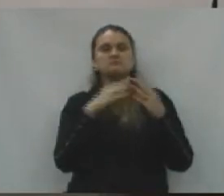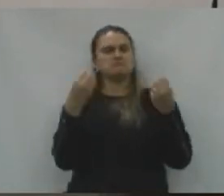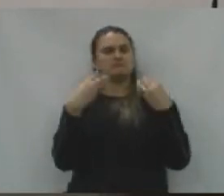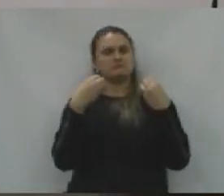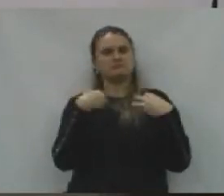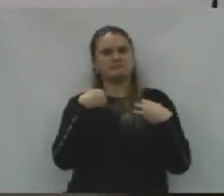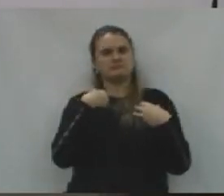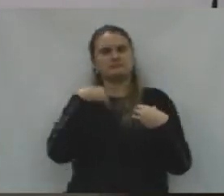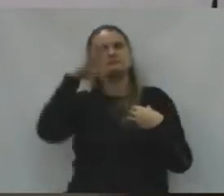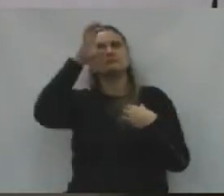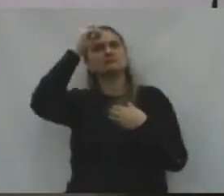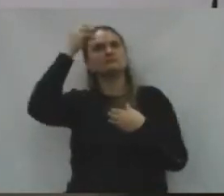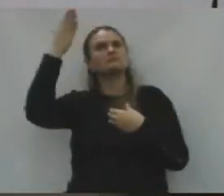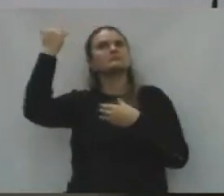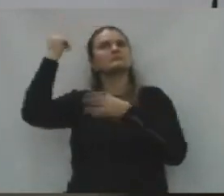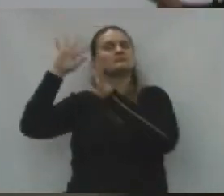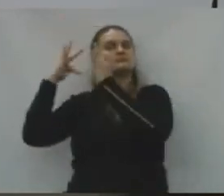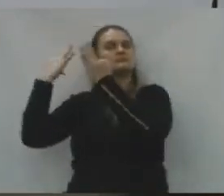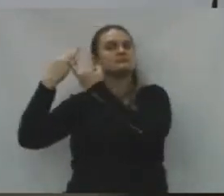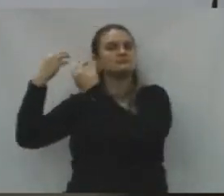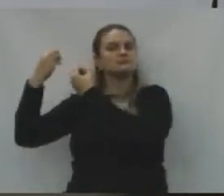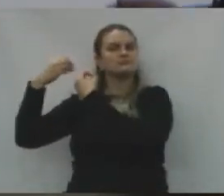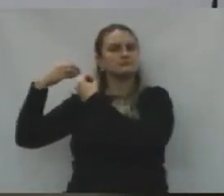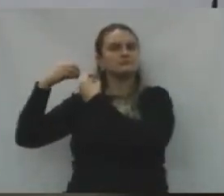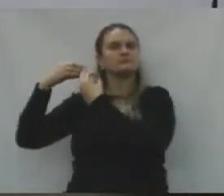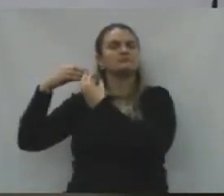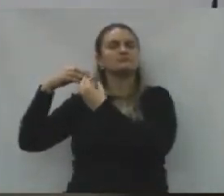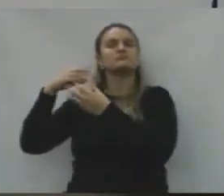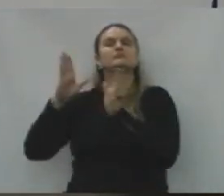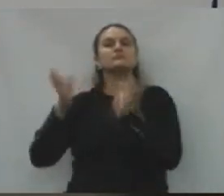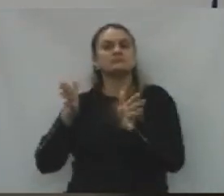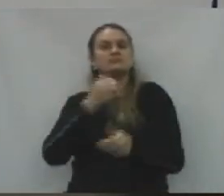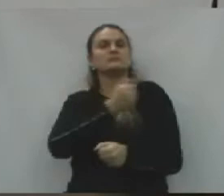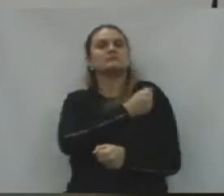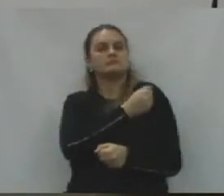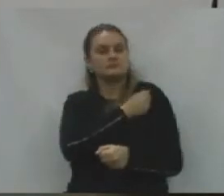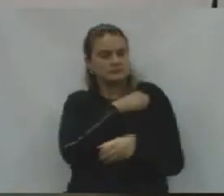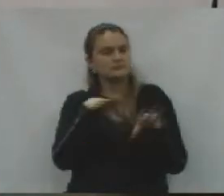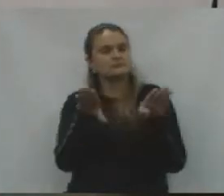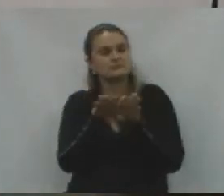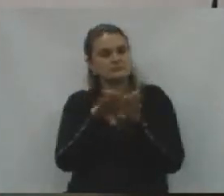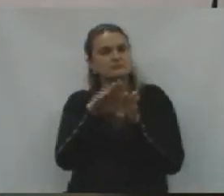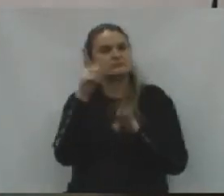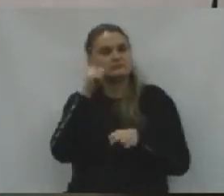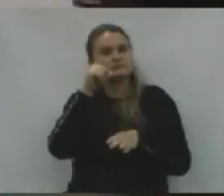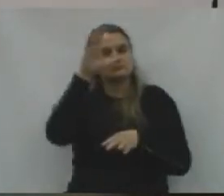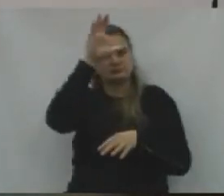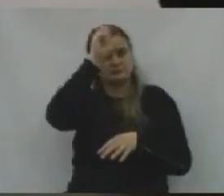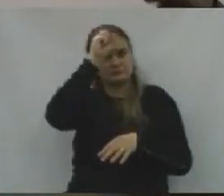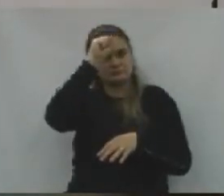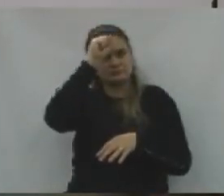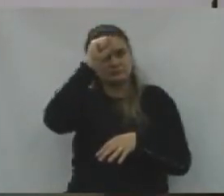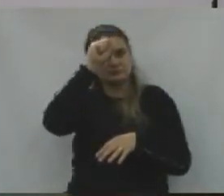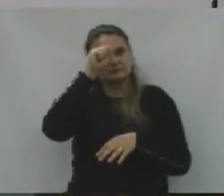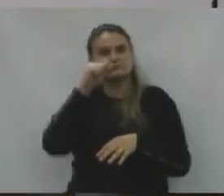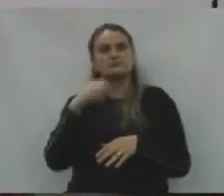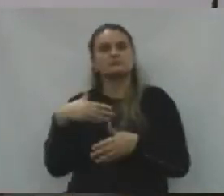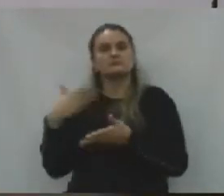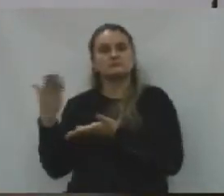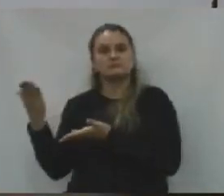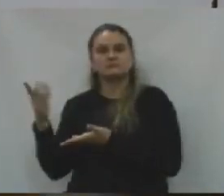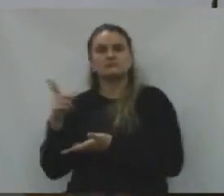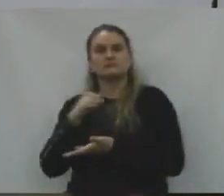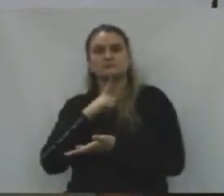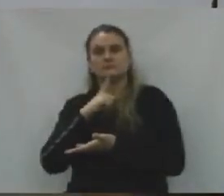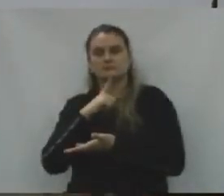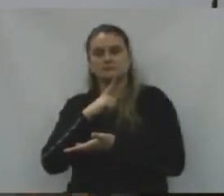me ensinou, aprendeu com a mãe dele, e os nossos alunos conseguem aprender. Ao lado aqui